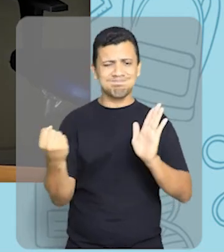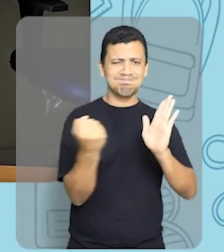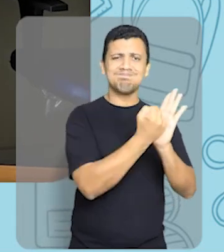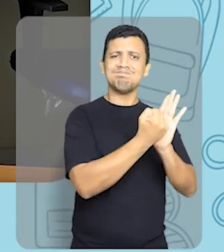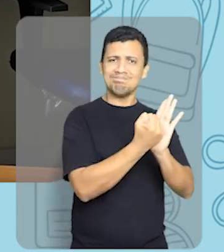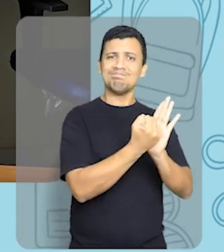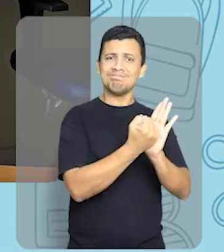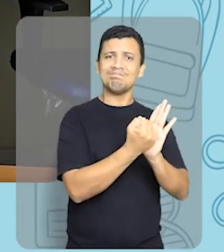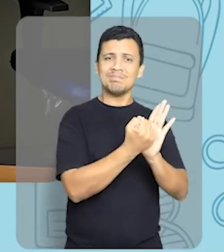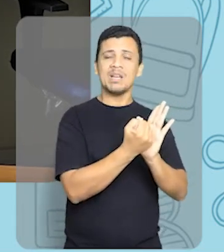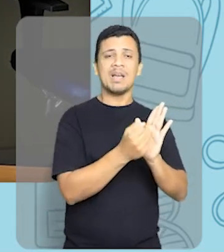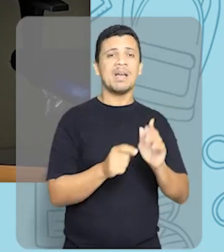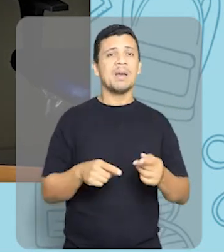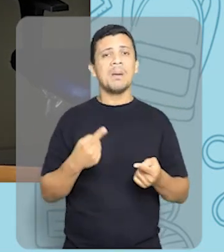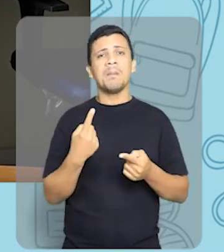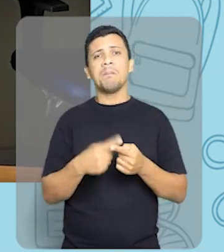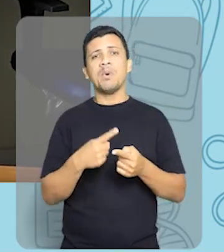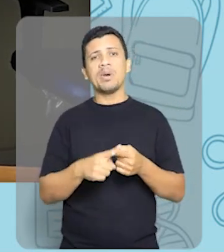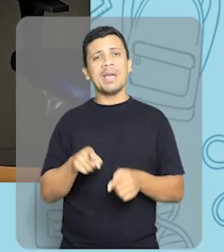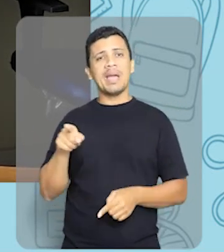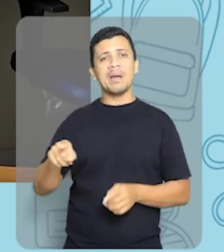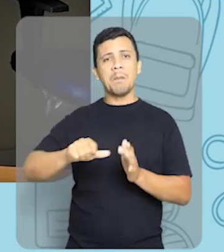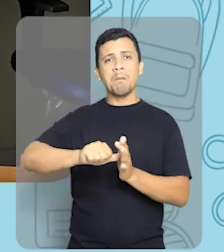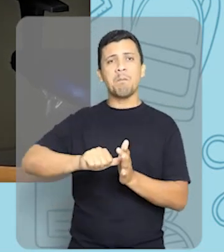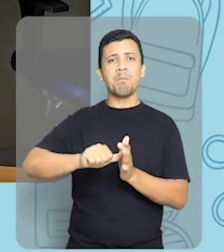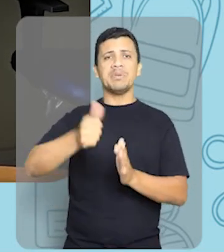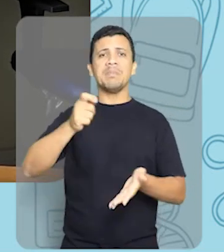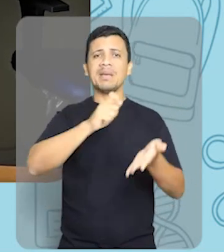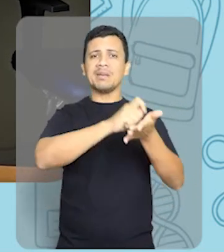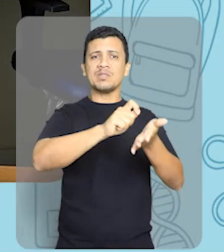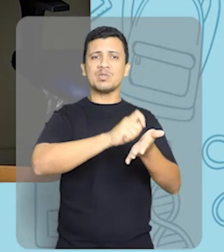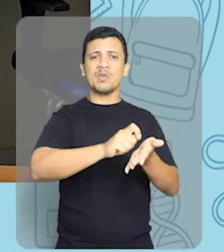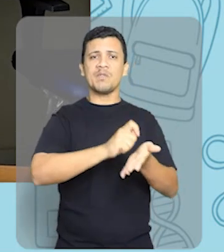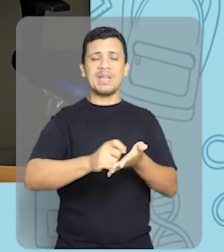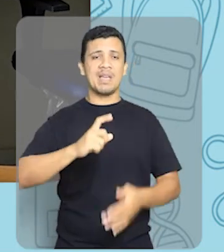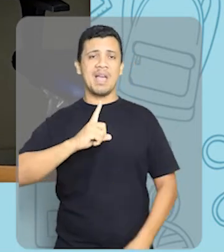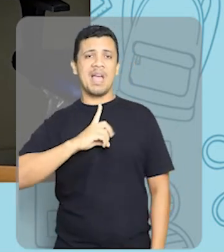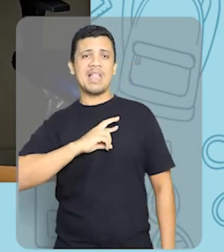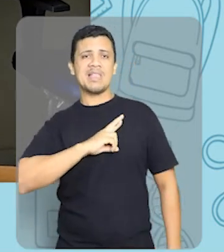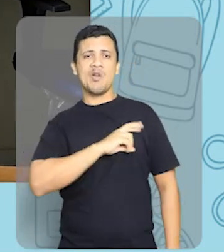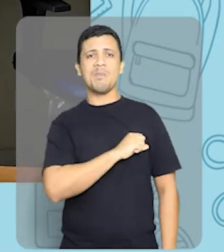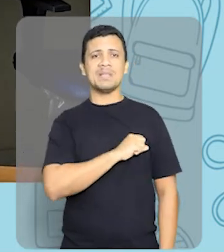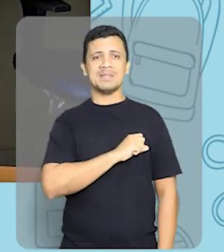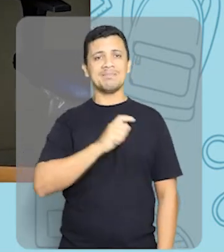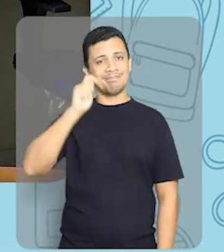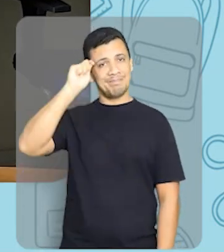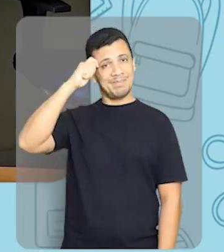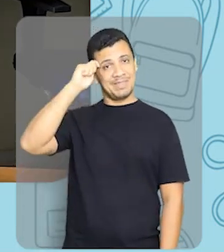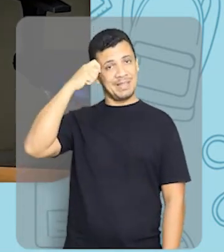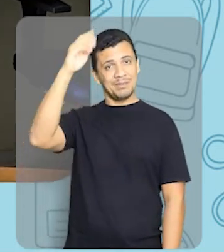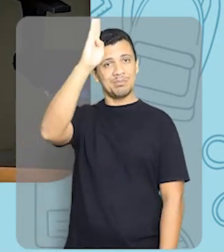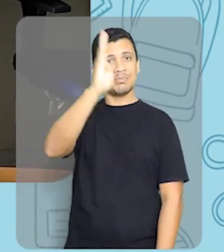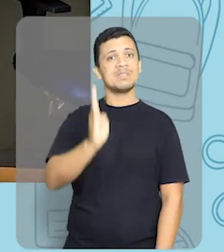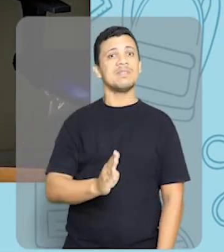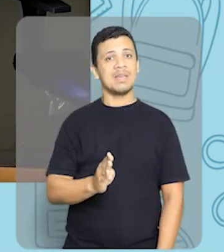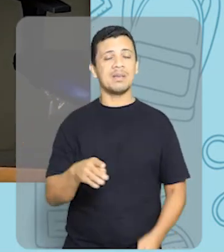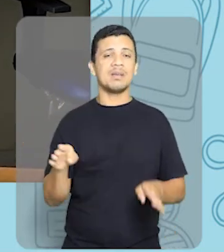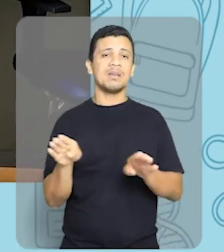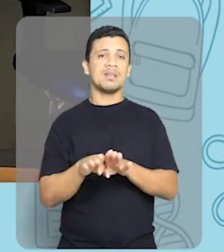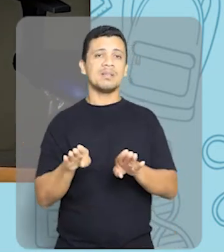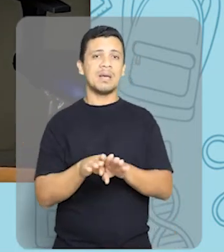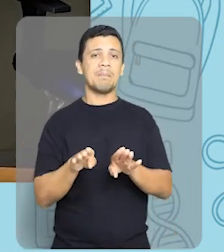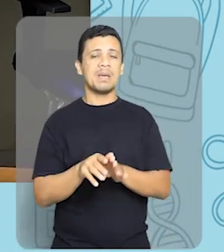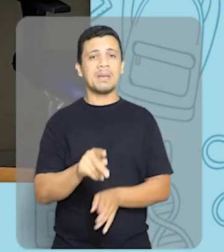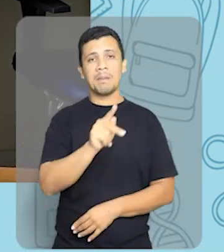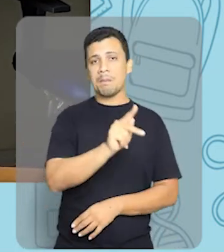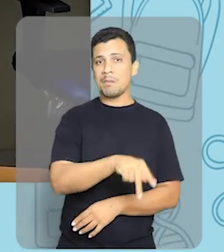ser considerada a primeira romancista negra brasileira, por ser uma professora.